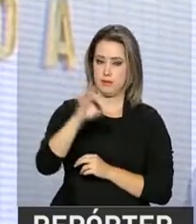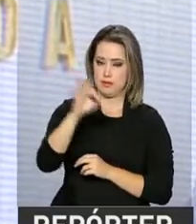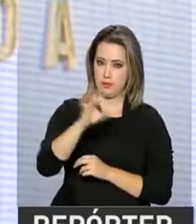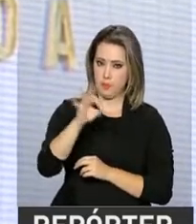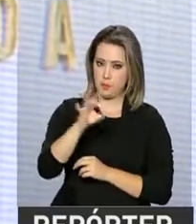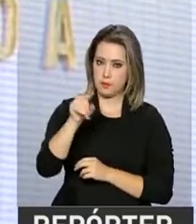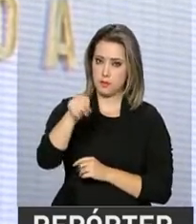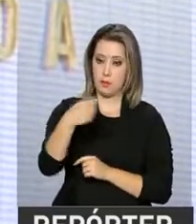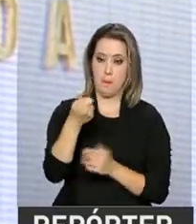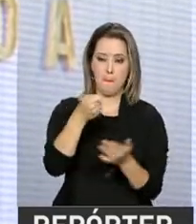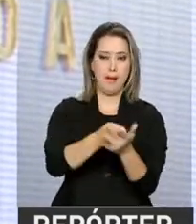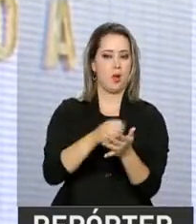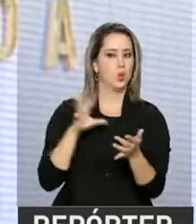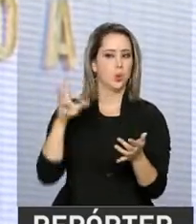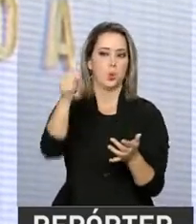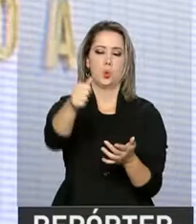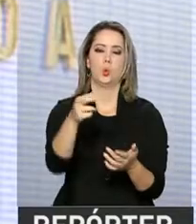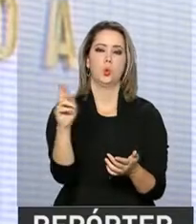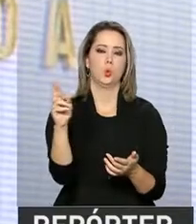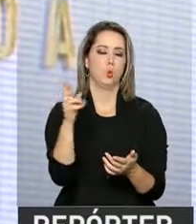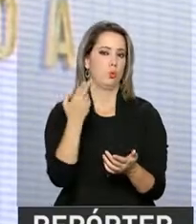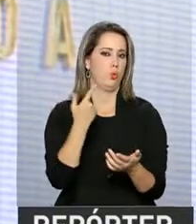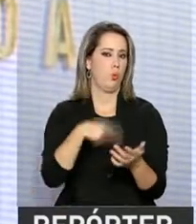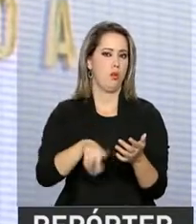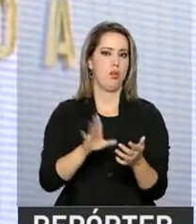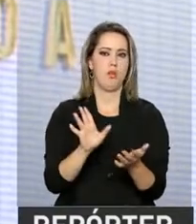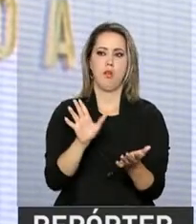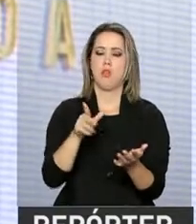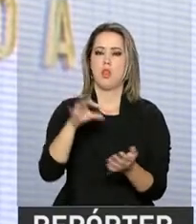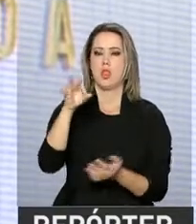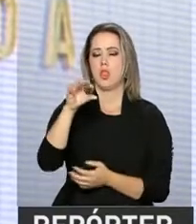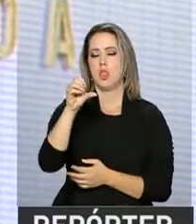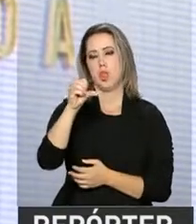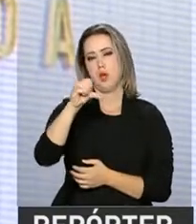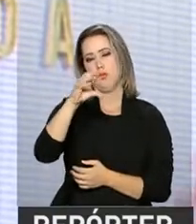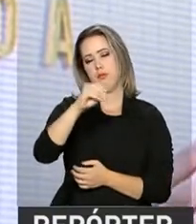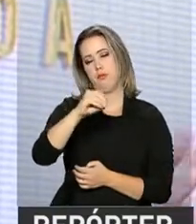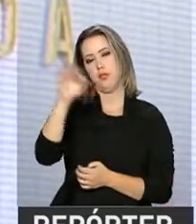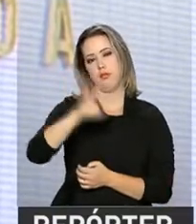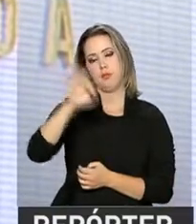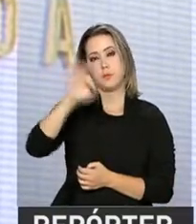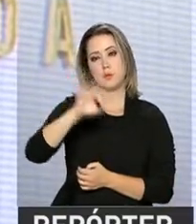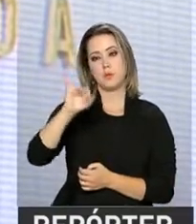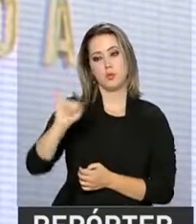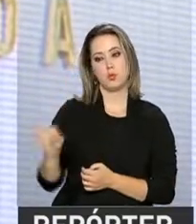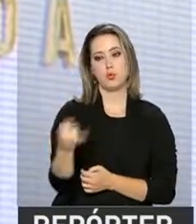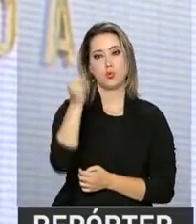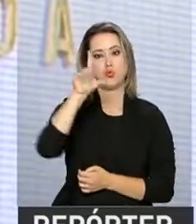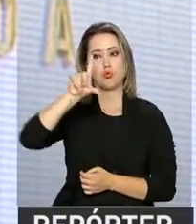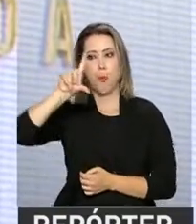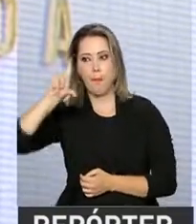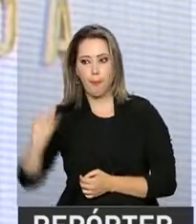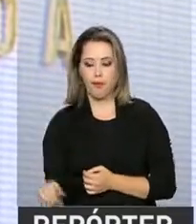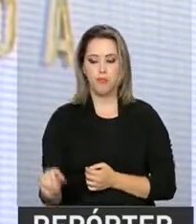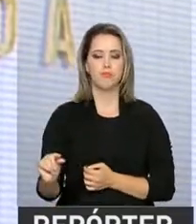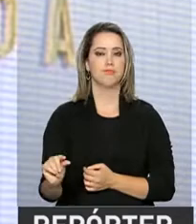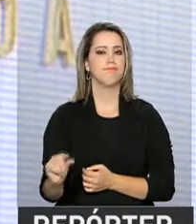pagar à vista, né, com os descontos que chega até 90% de juros, 90% do desconto nos juros